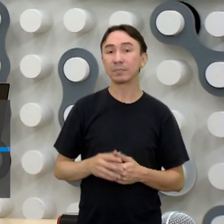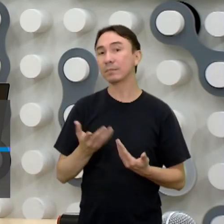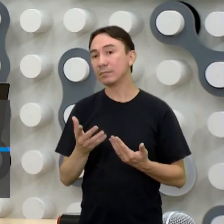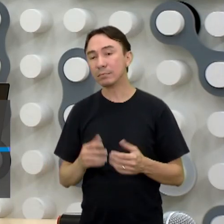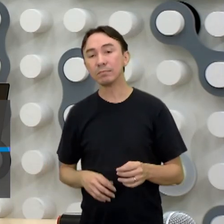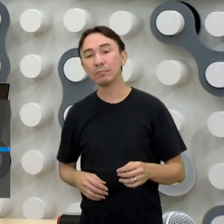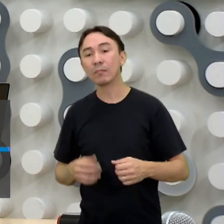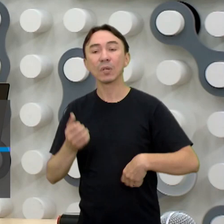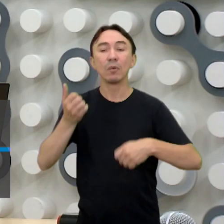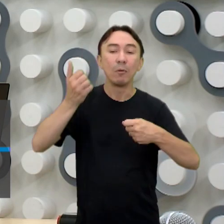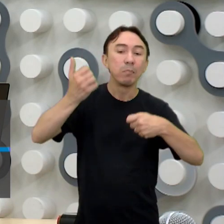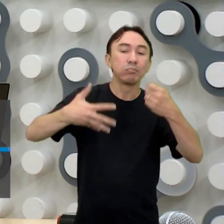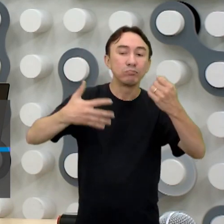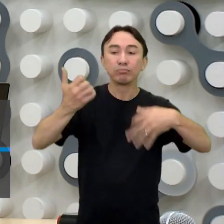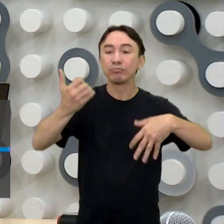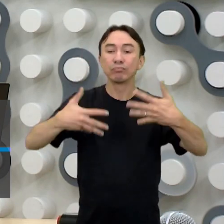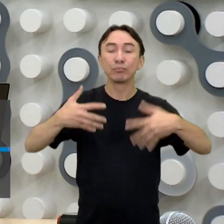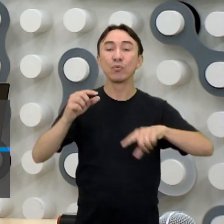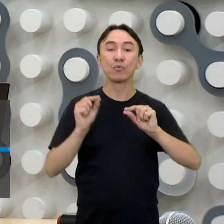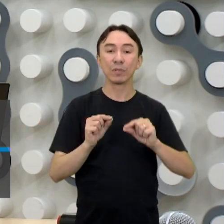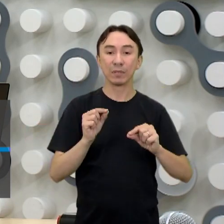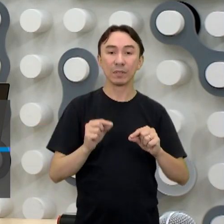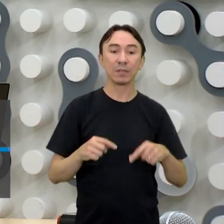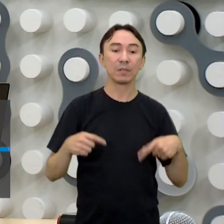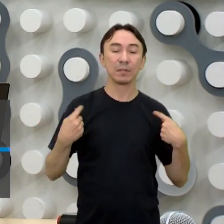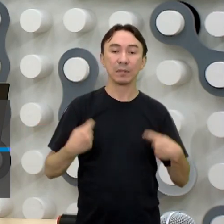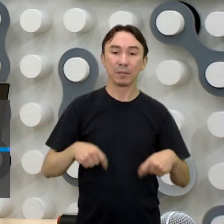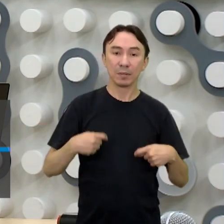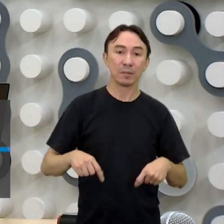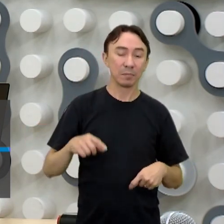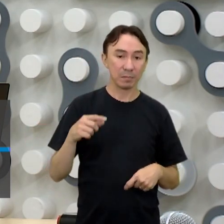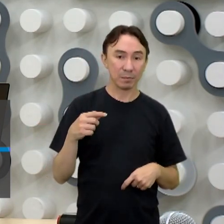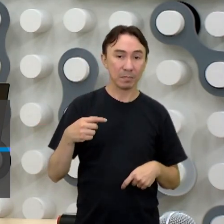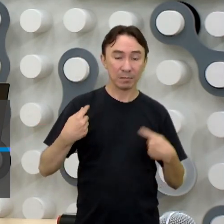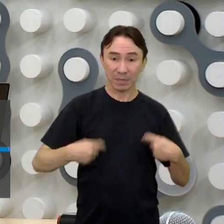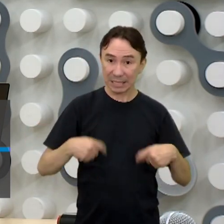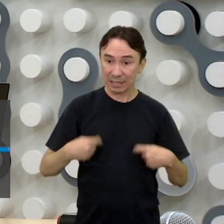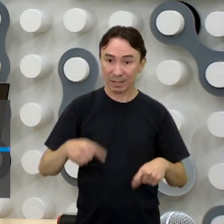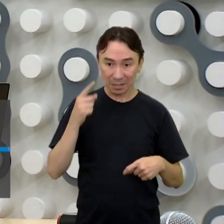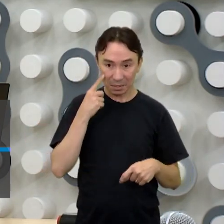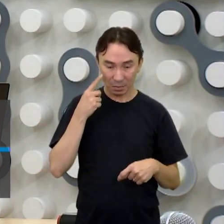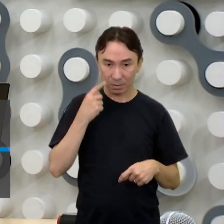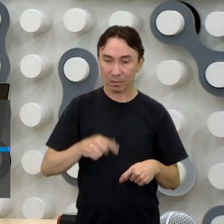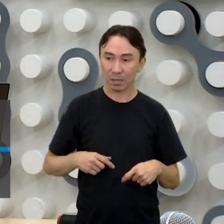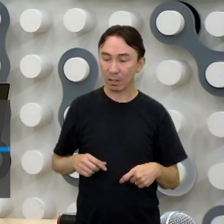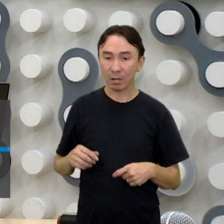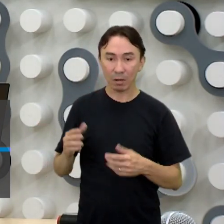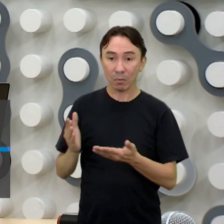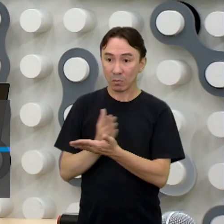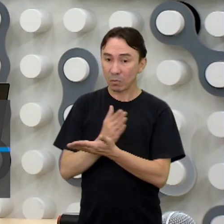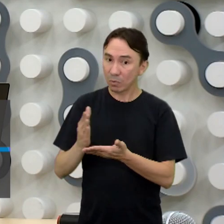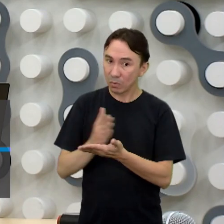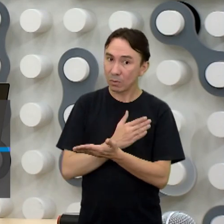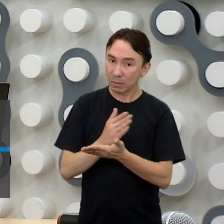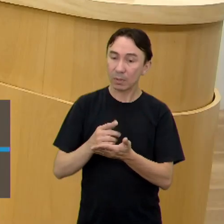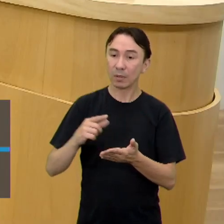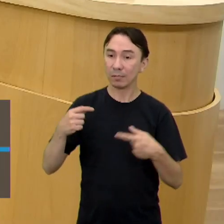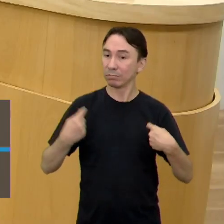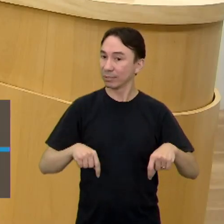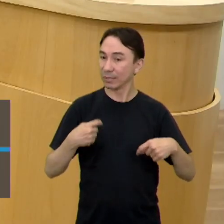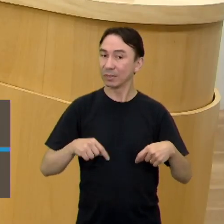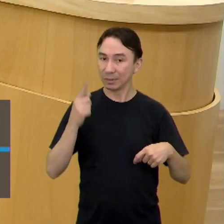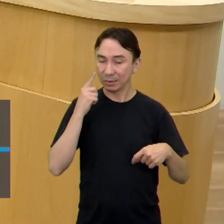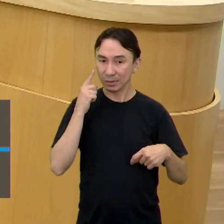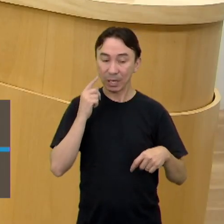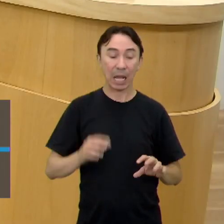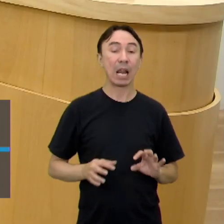vocês material com uma licença chamada Creative Commons. Eu vou escrever aqui, tá certo? Vem aqui comigo. Olha só. Eu vou